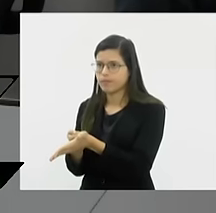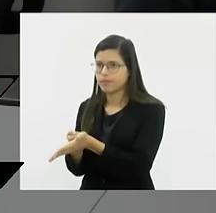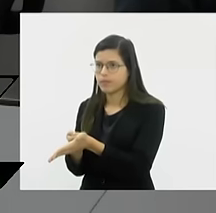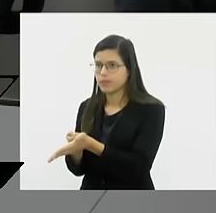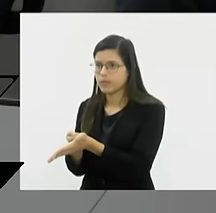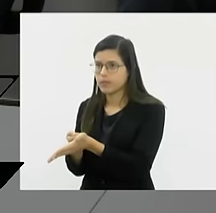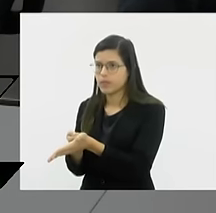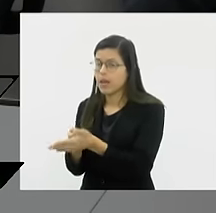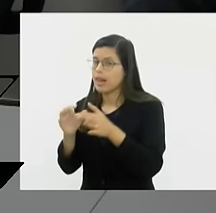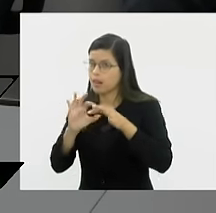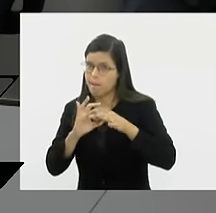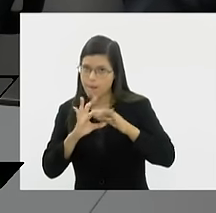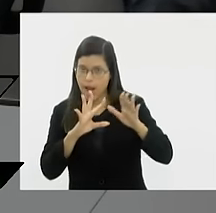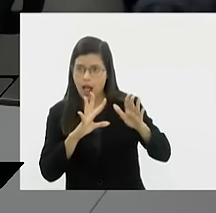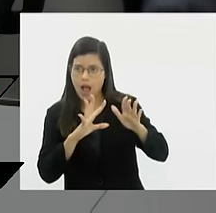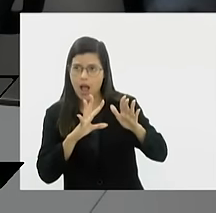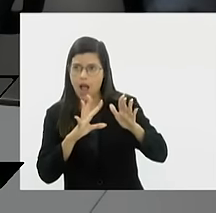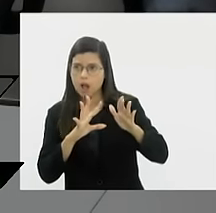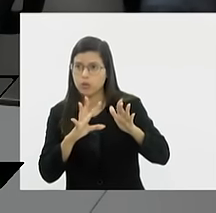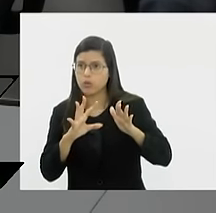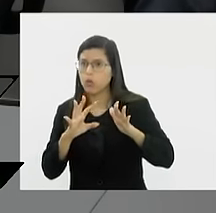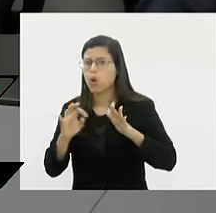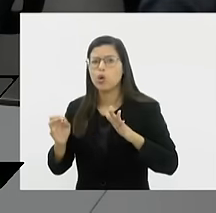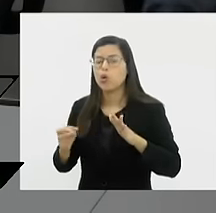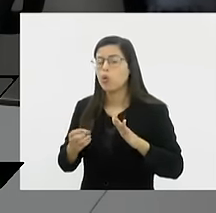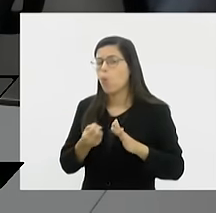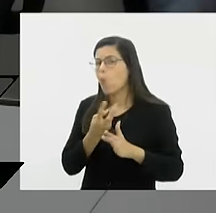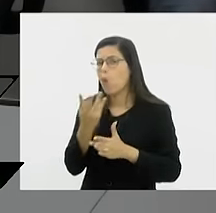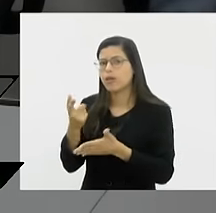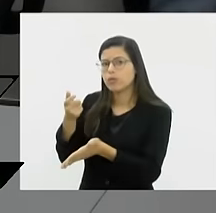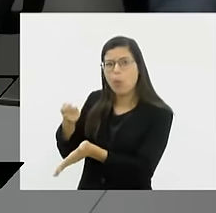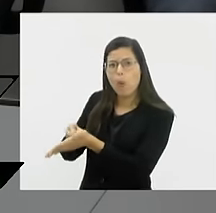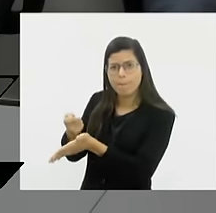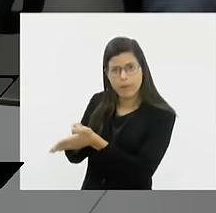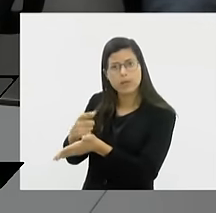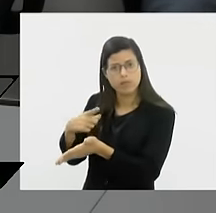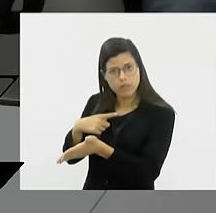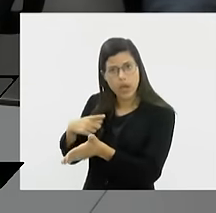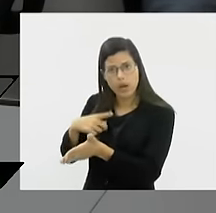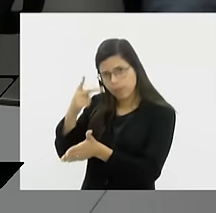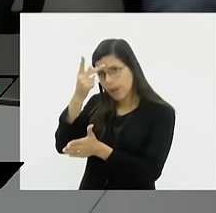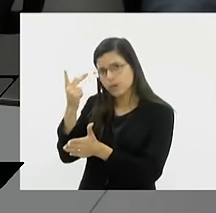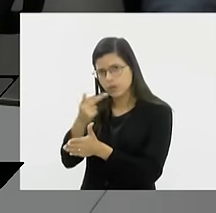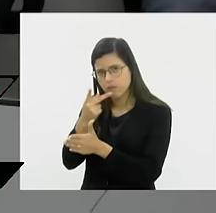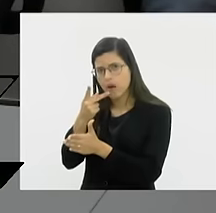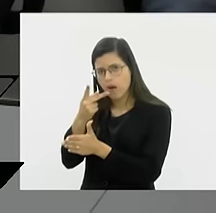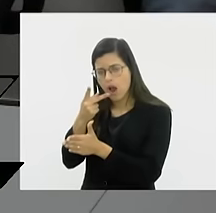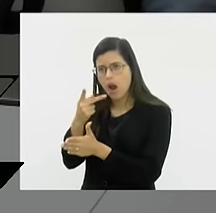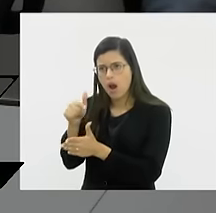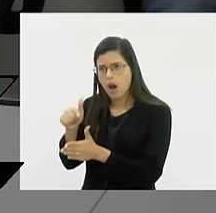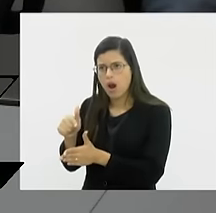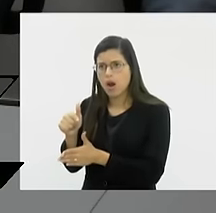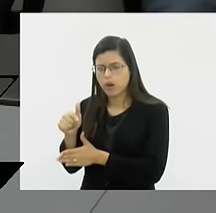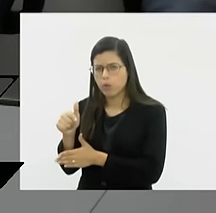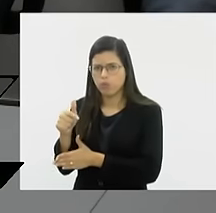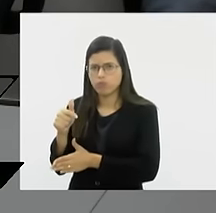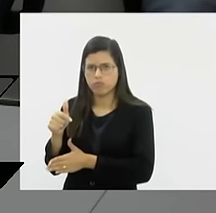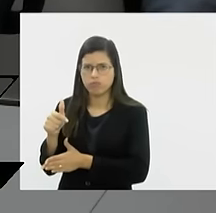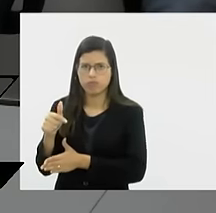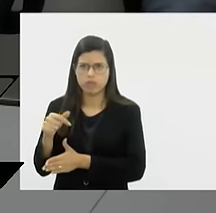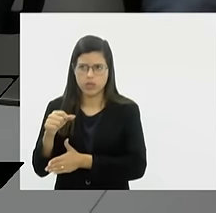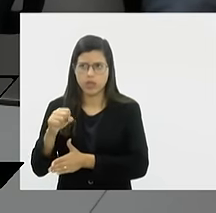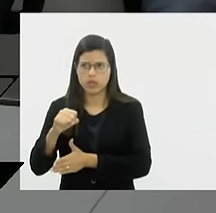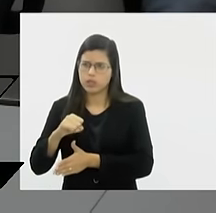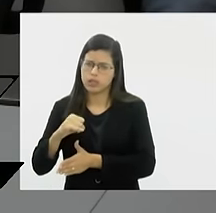foram liberados, e quantos foram cobrados, que tem relatos, tá? Então, se vier com alguma coisa que não condiz